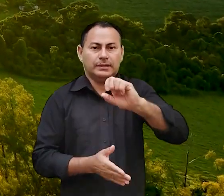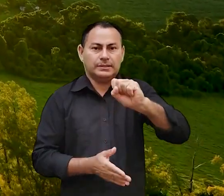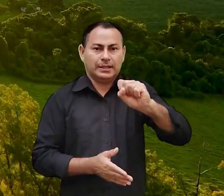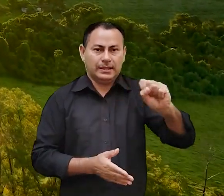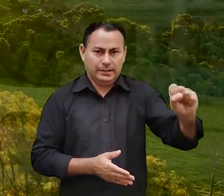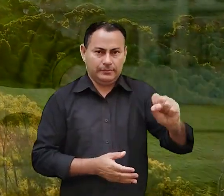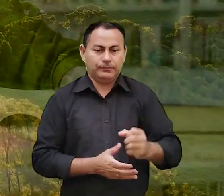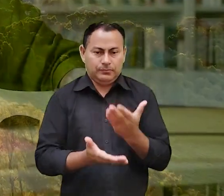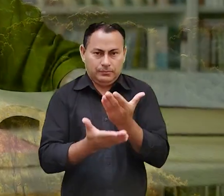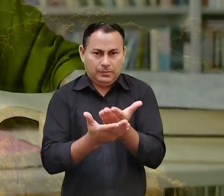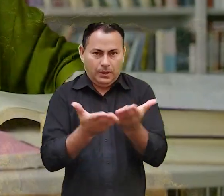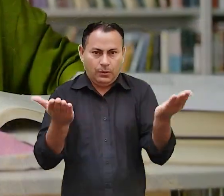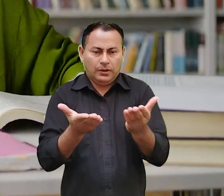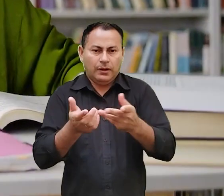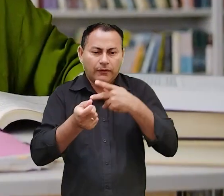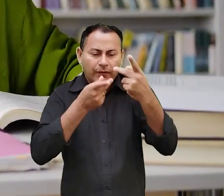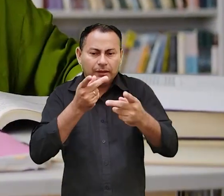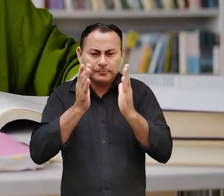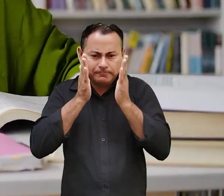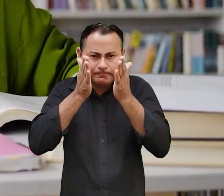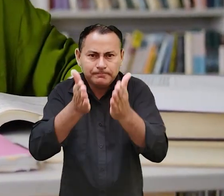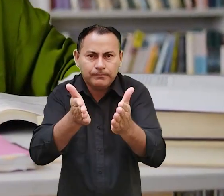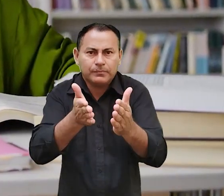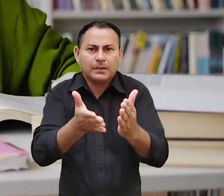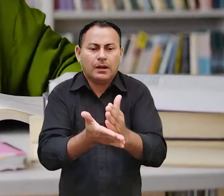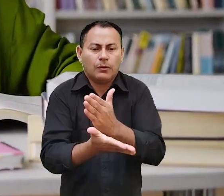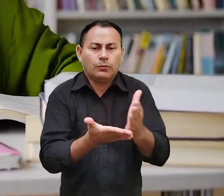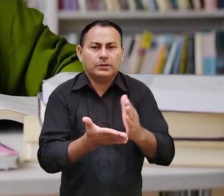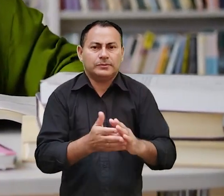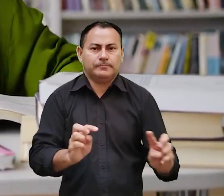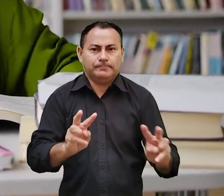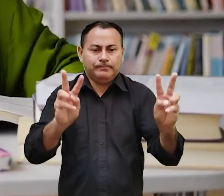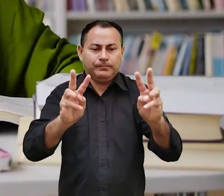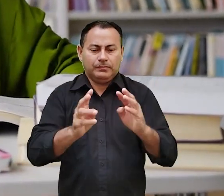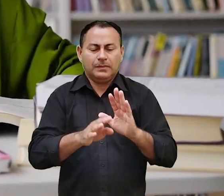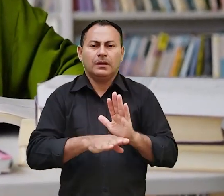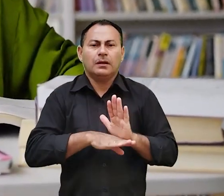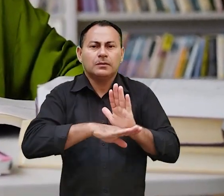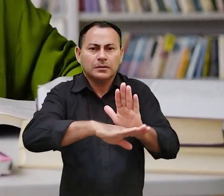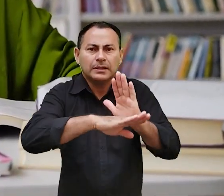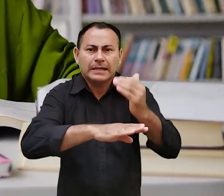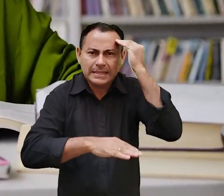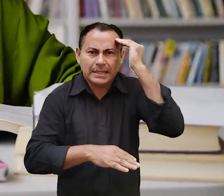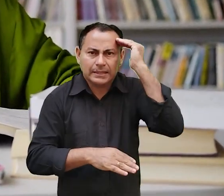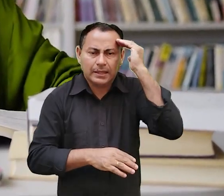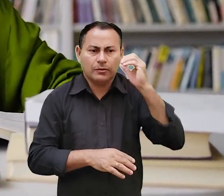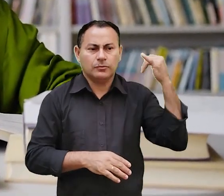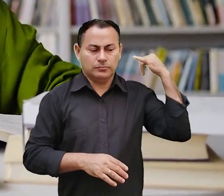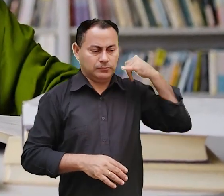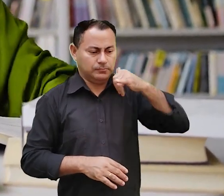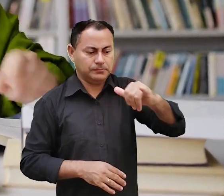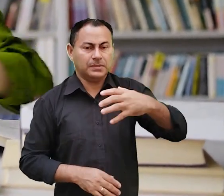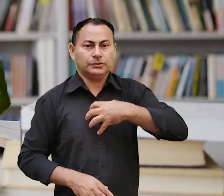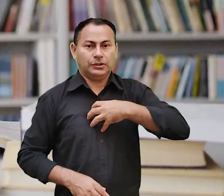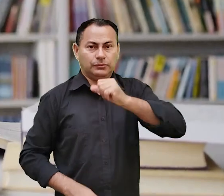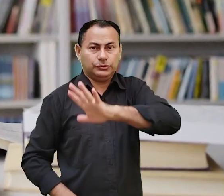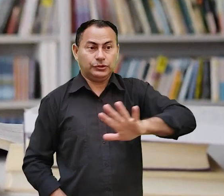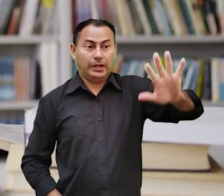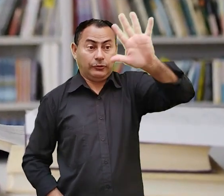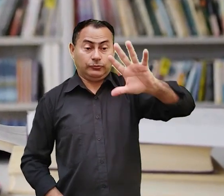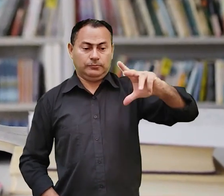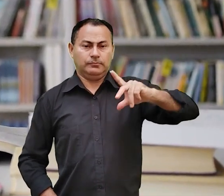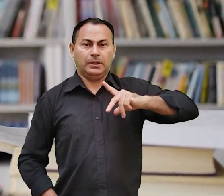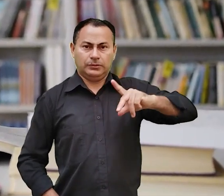Isaías. No estudo de hoje eu quero repetir para enfatizar alguns princípios que nos ajudarão a entender os profetas de modo geral